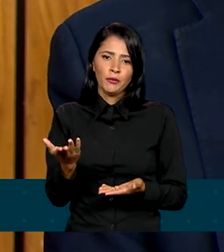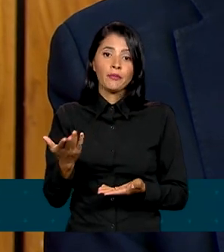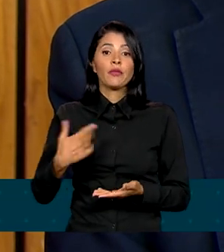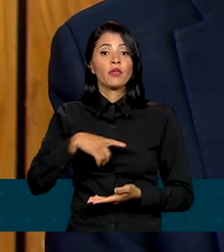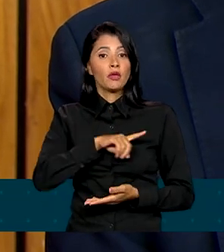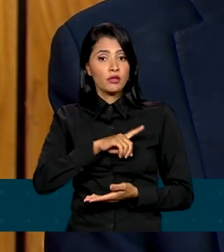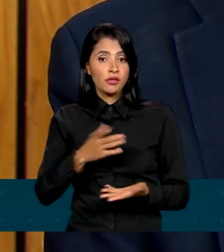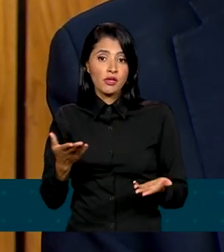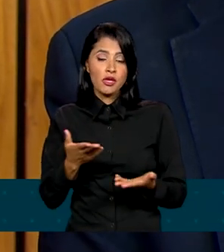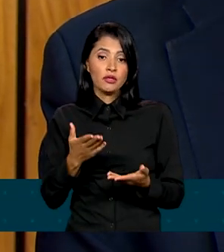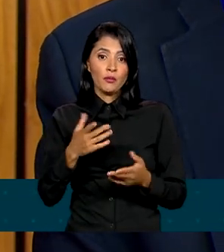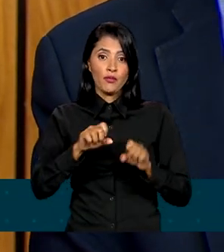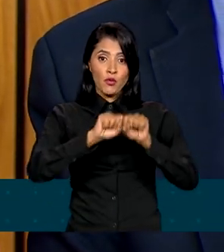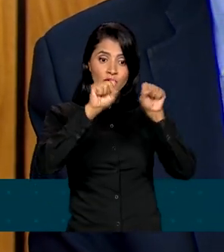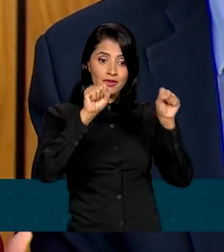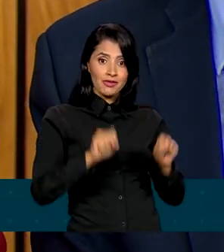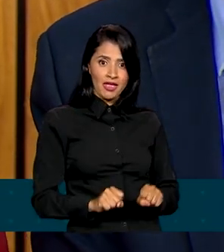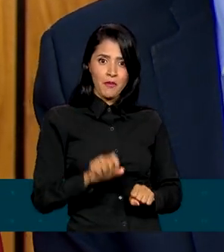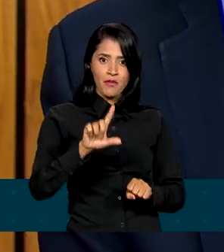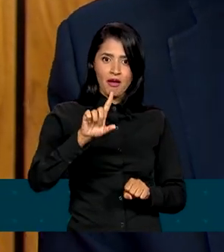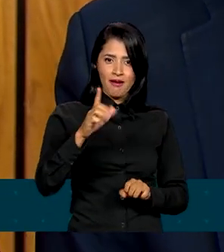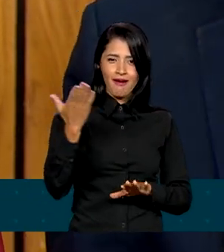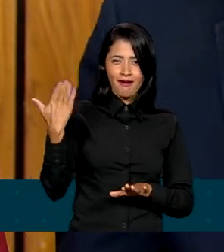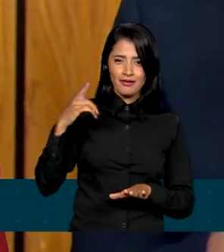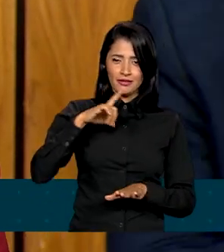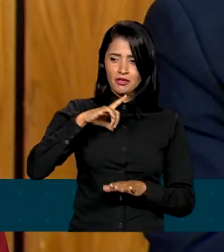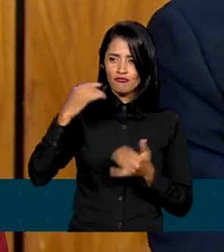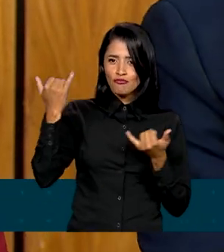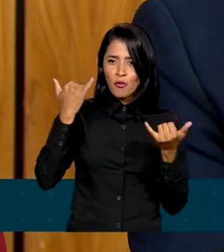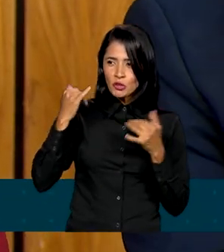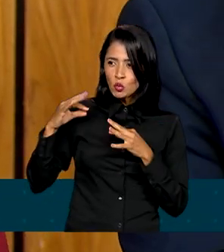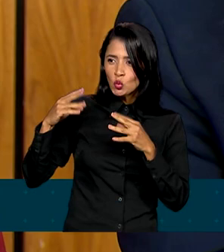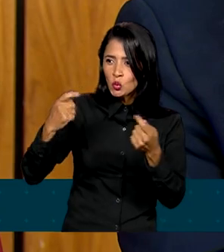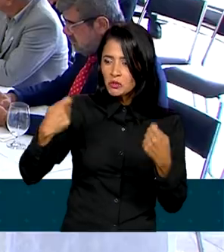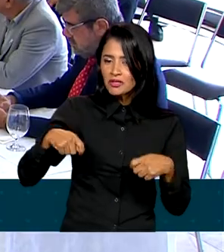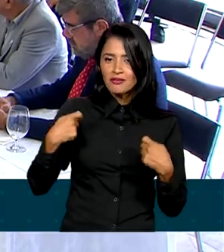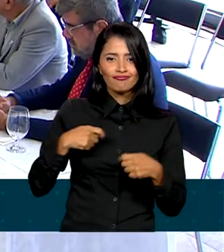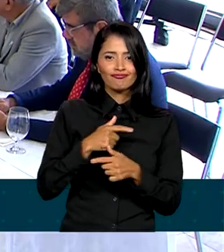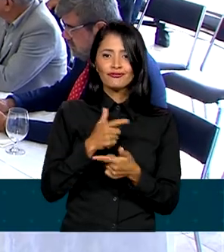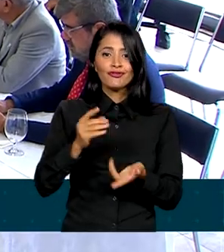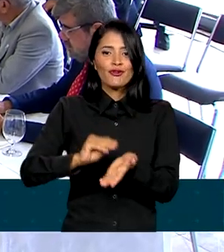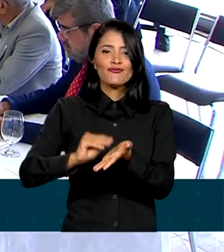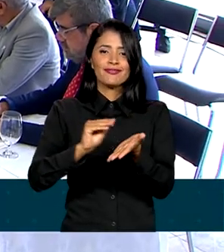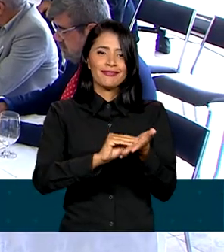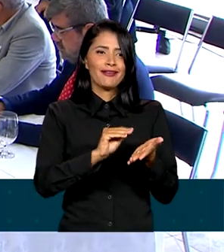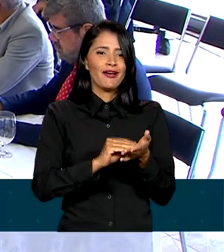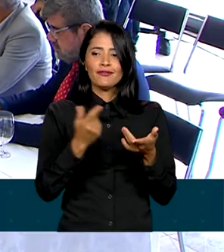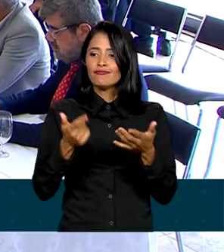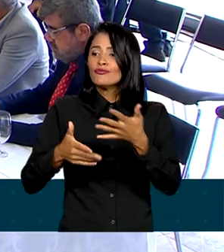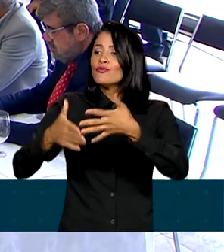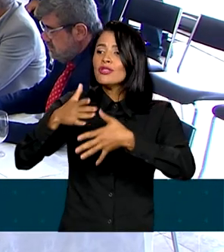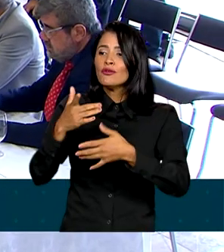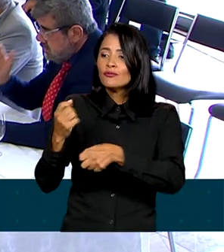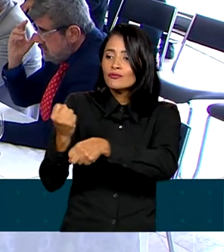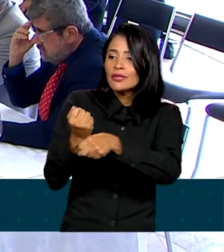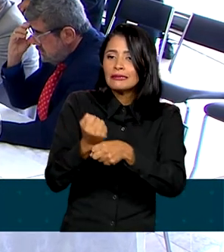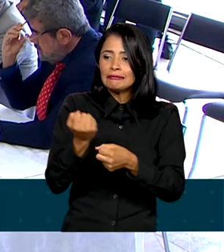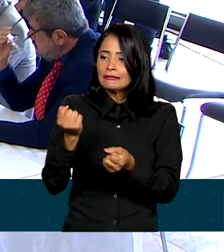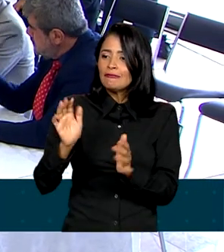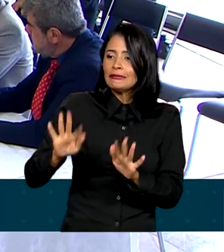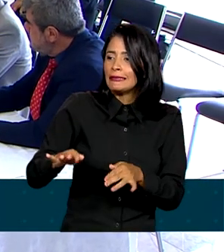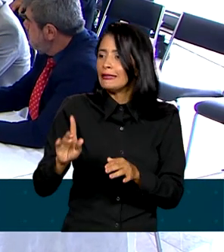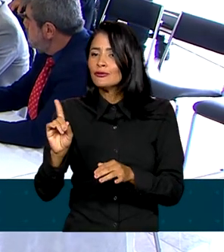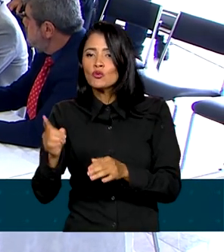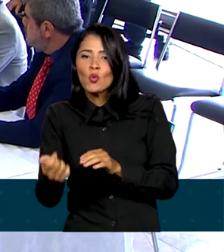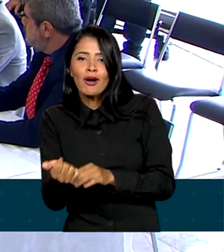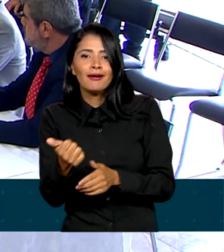gente, o sistema que a gente tinha não tinha todas as informações necessárias para saber em que estágio que estavam cada obra, porque o governo federal não